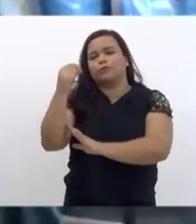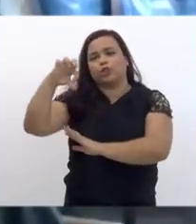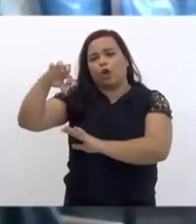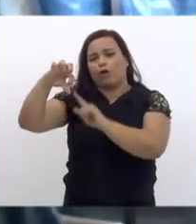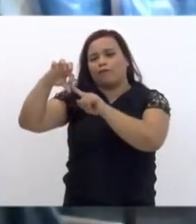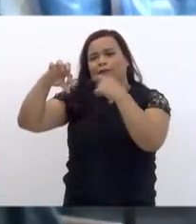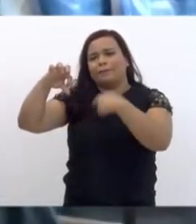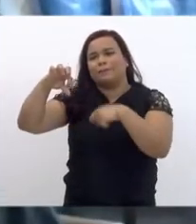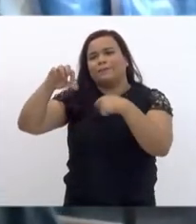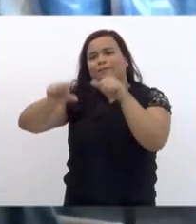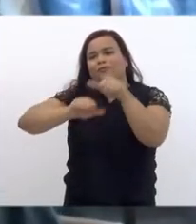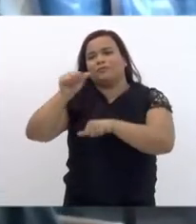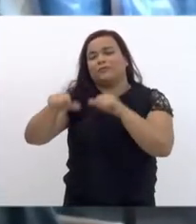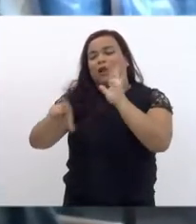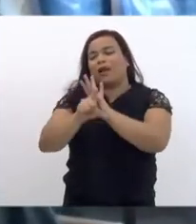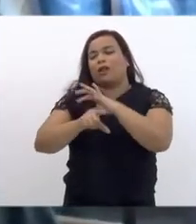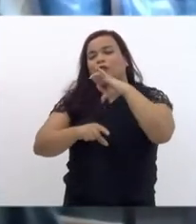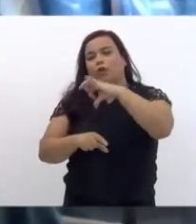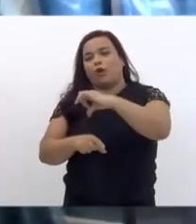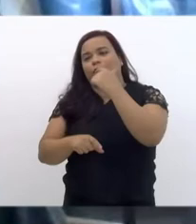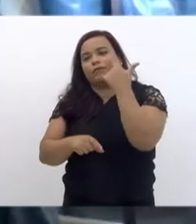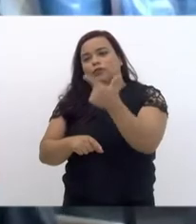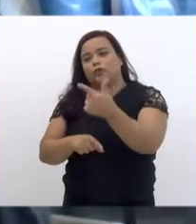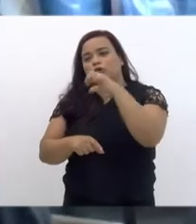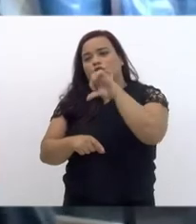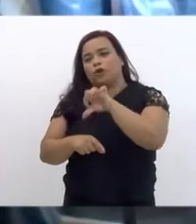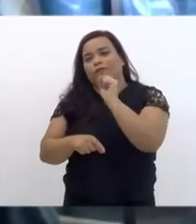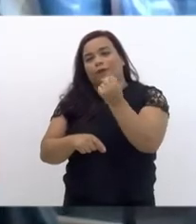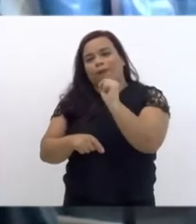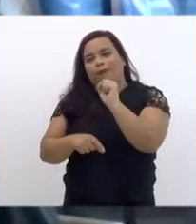lei 9298 de 2021.